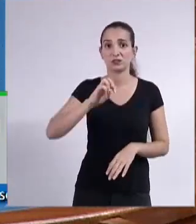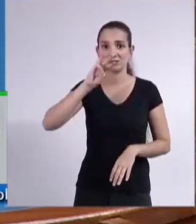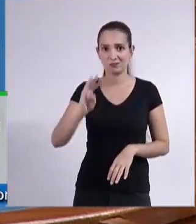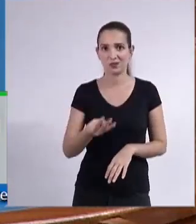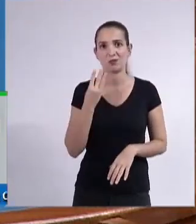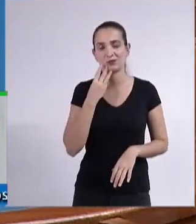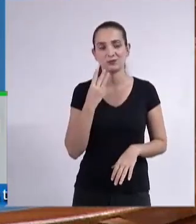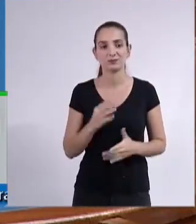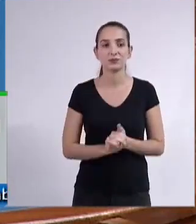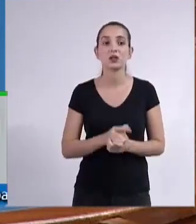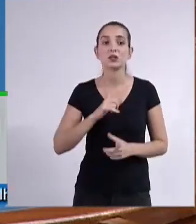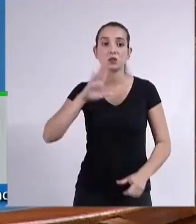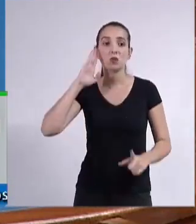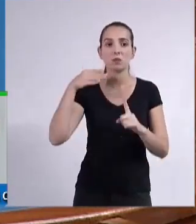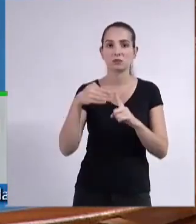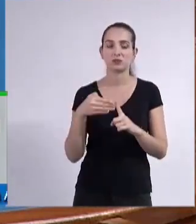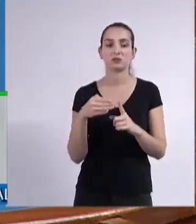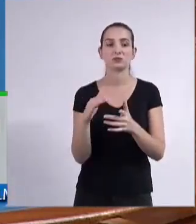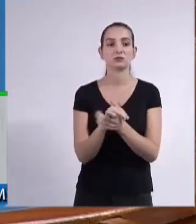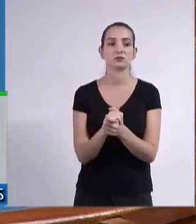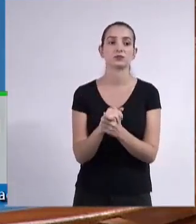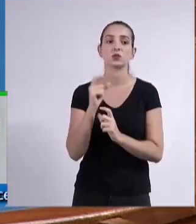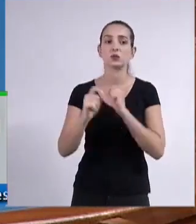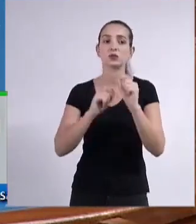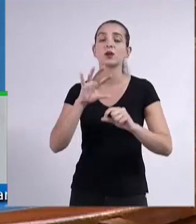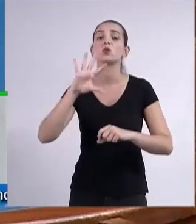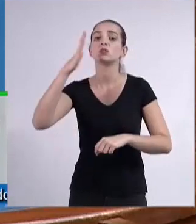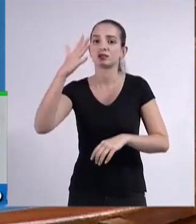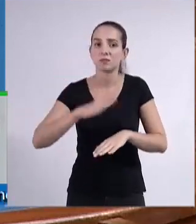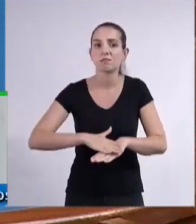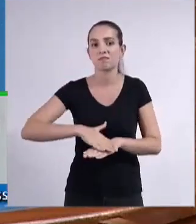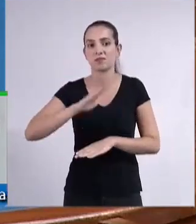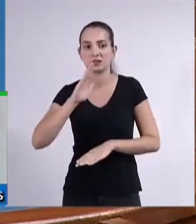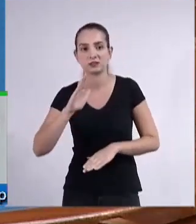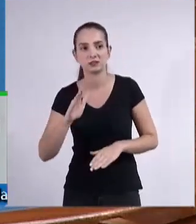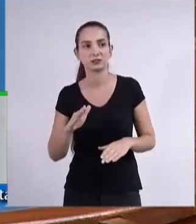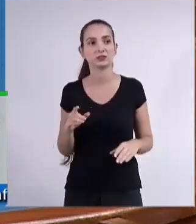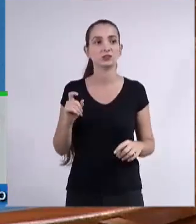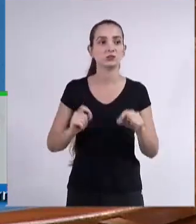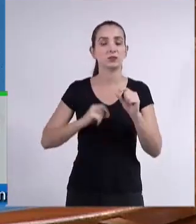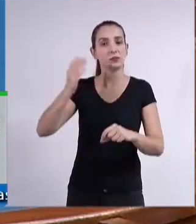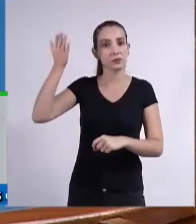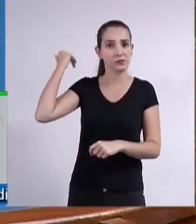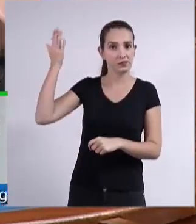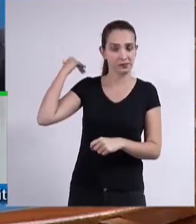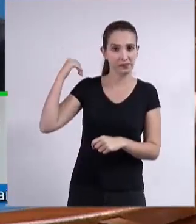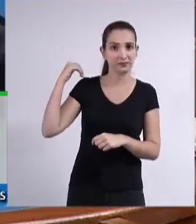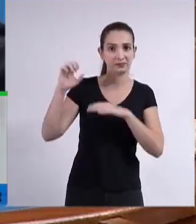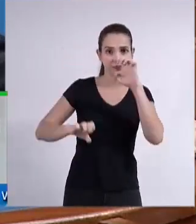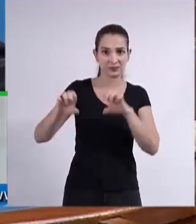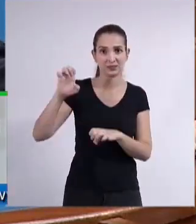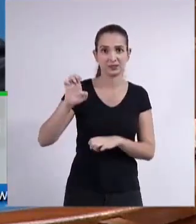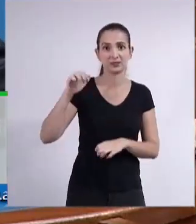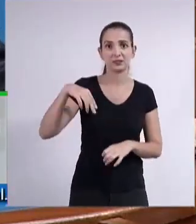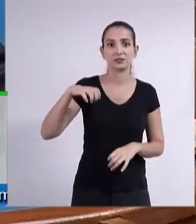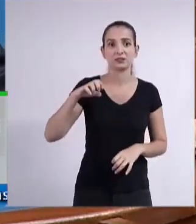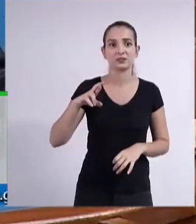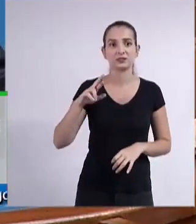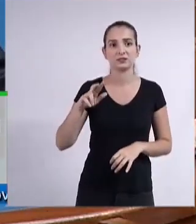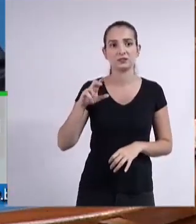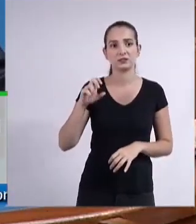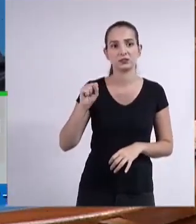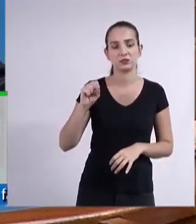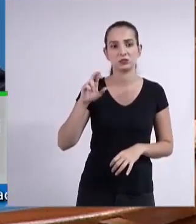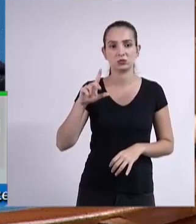um fato objetivo. O que foi que aconteceu? Que a antiga Enersul teve que devolver mais de